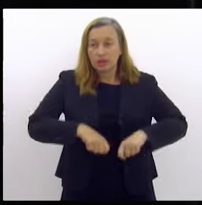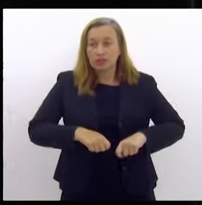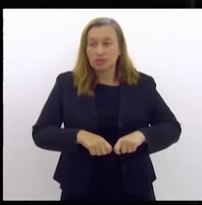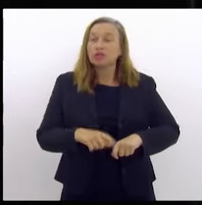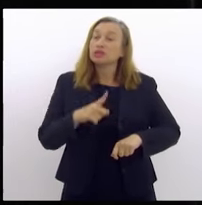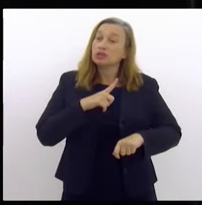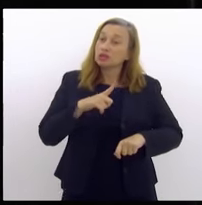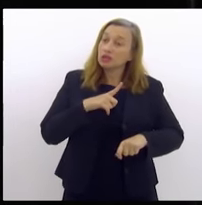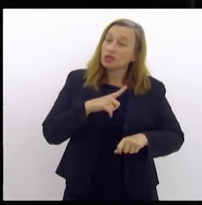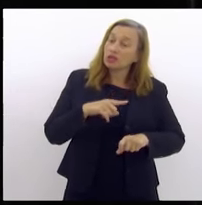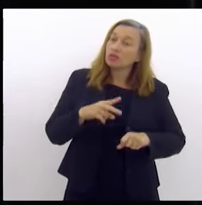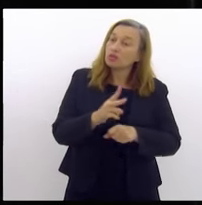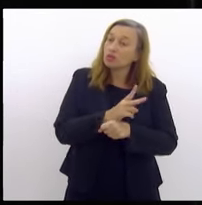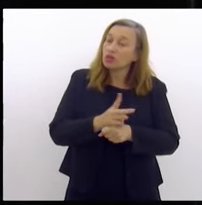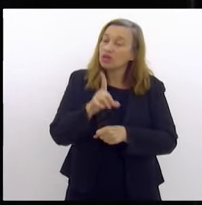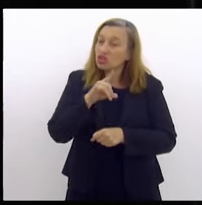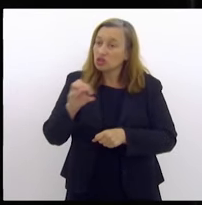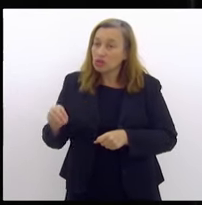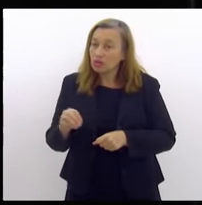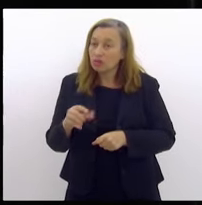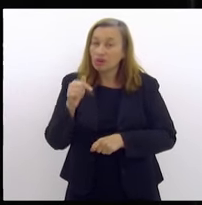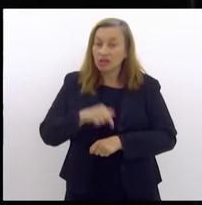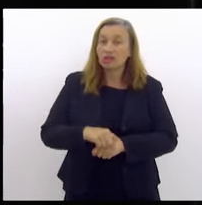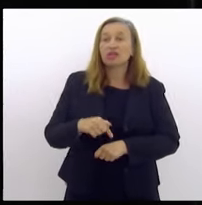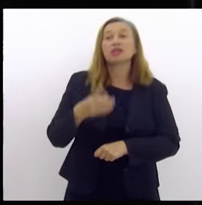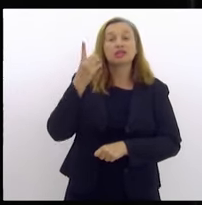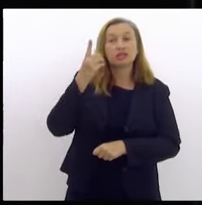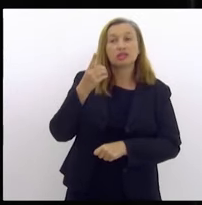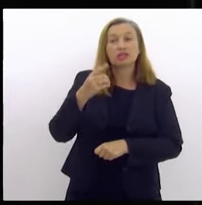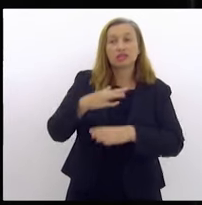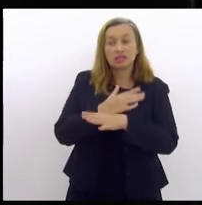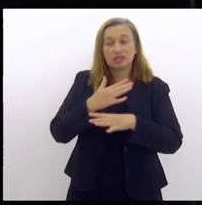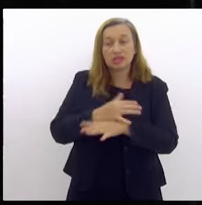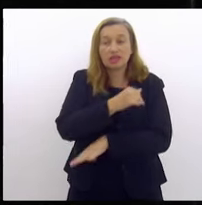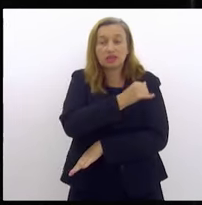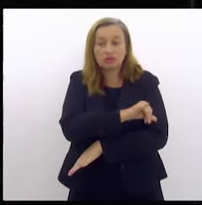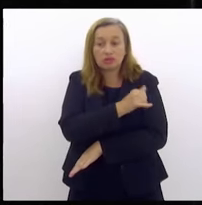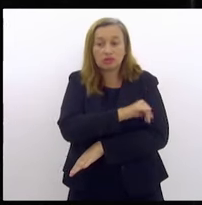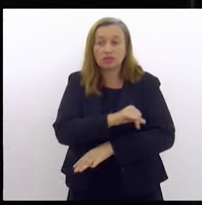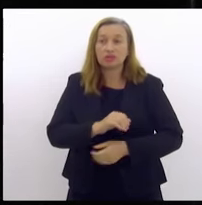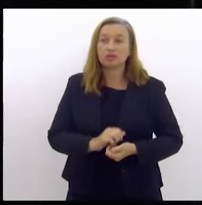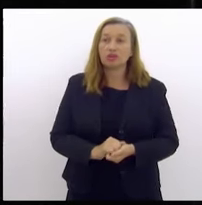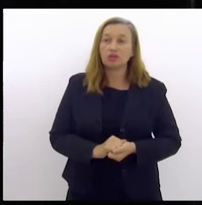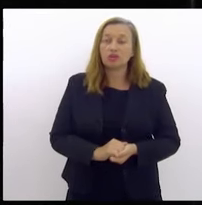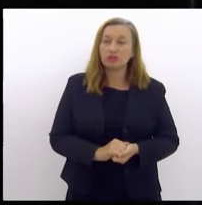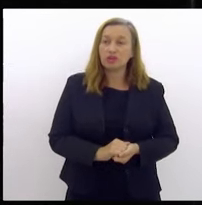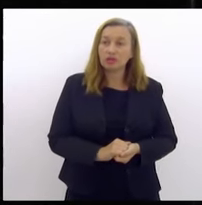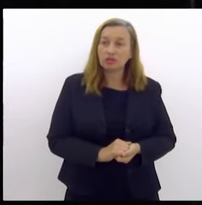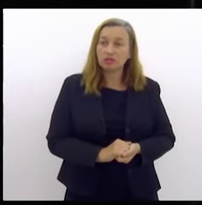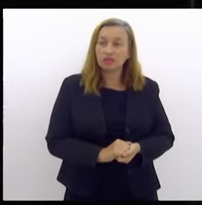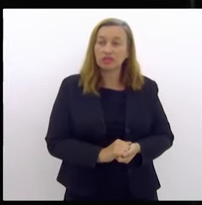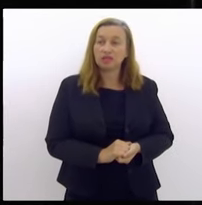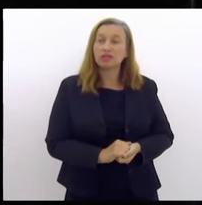o secretário Diego Zeidan, aqui na cidade do Rio de Janeiro, feito a exemplo do que está sendo feito em